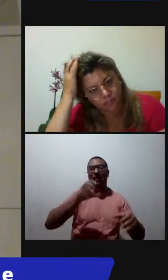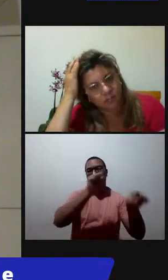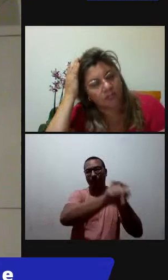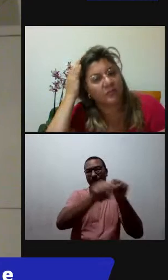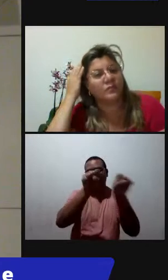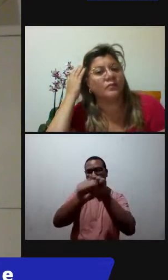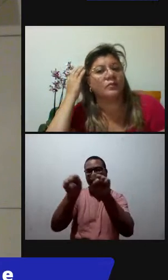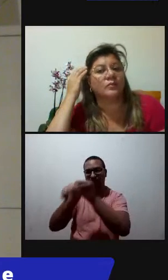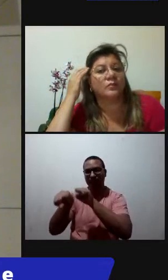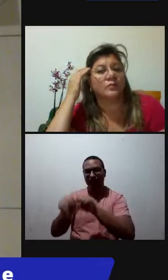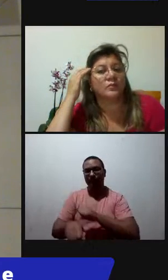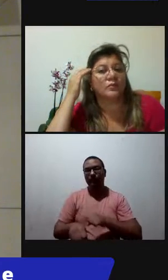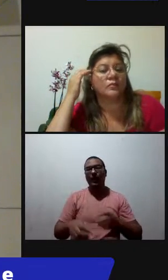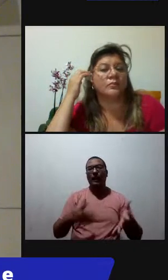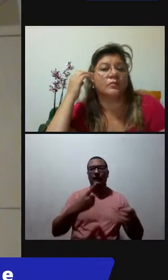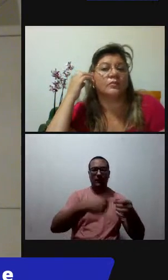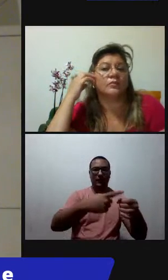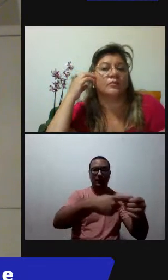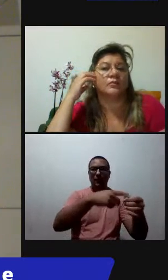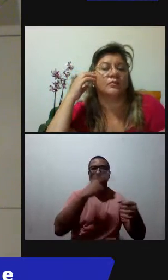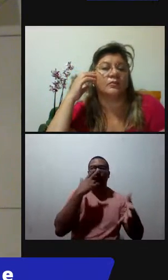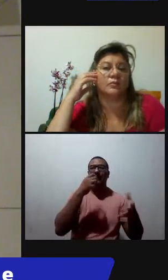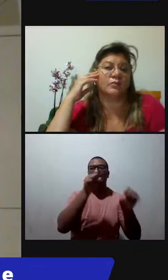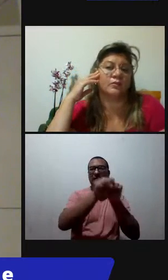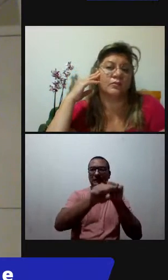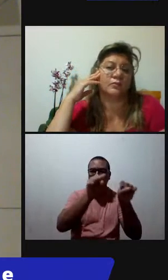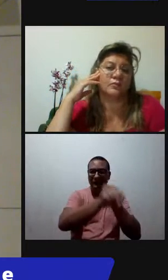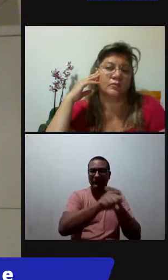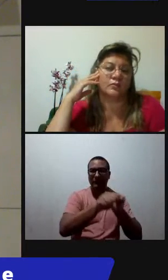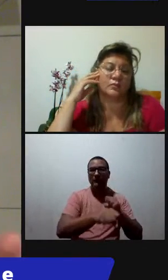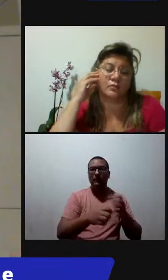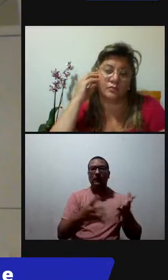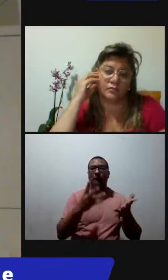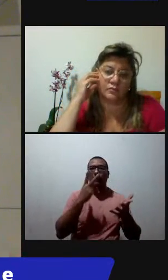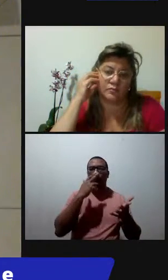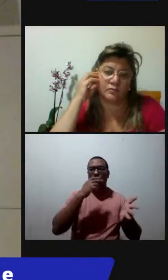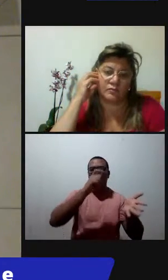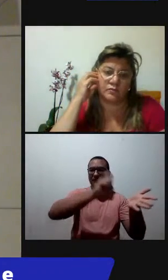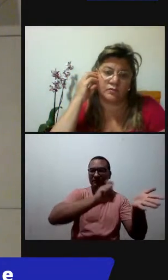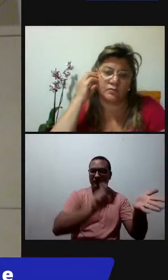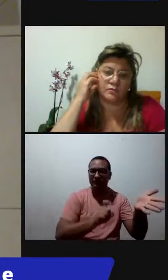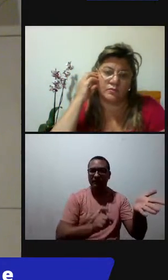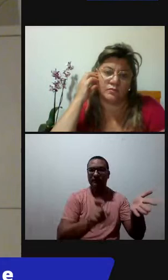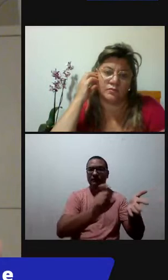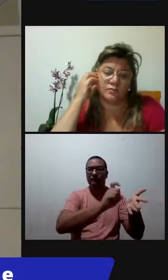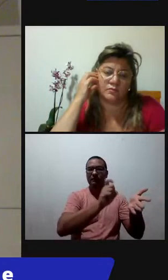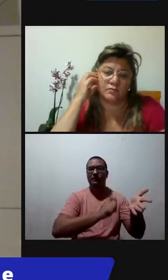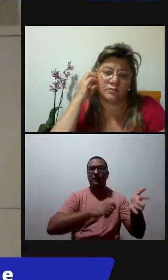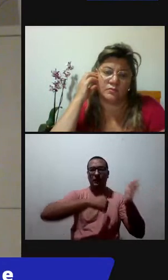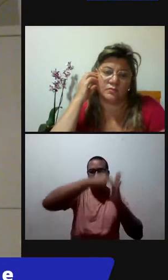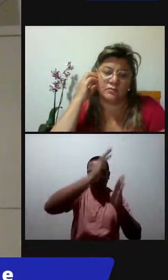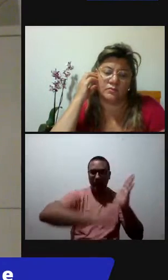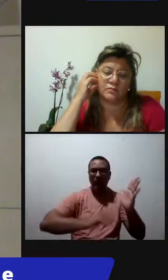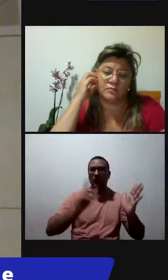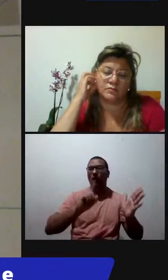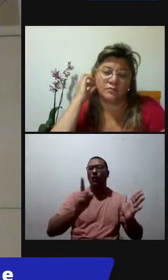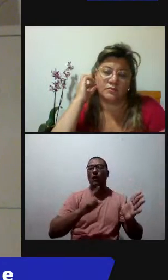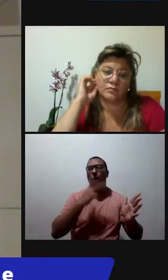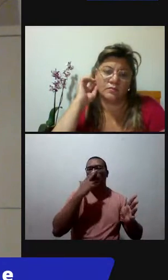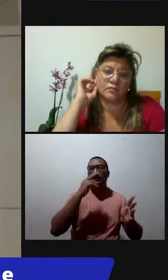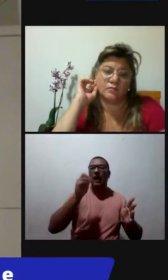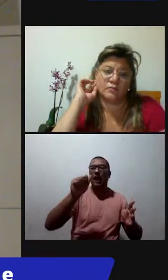A cidade é toda, digamos, cheia de... Eu nem falo de grafite, porque o grafite ainda é bem-vindo, né? É arte.